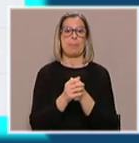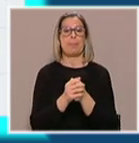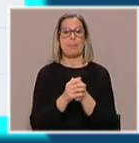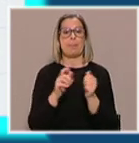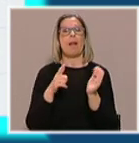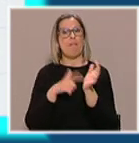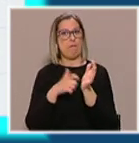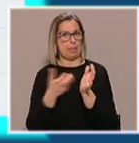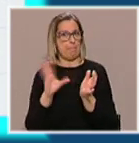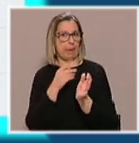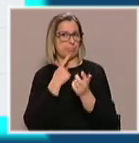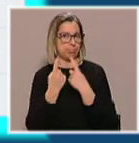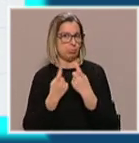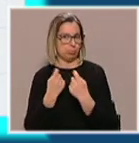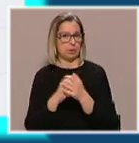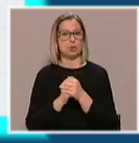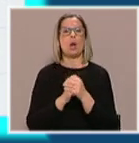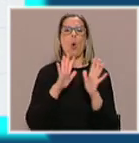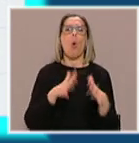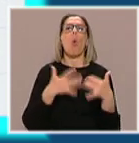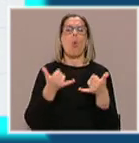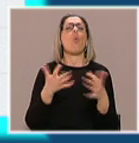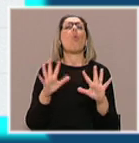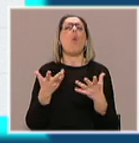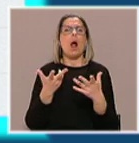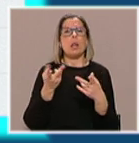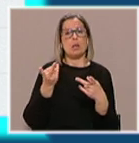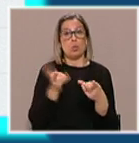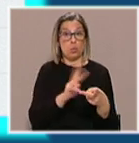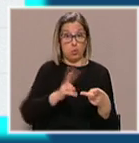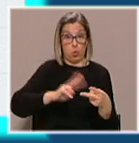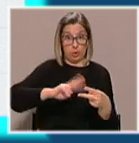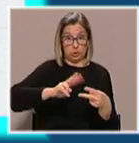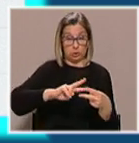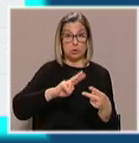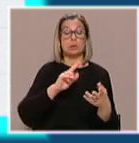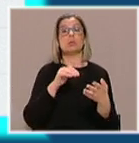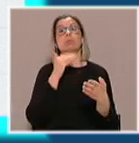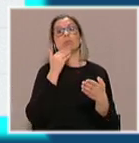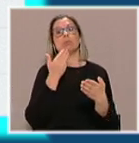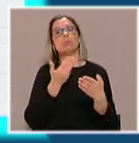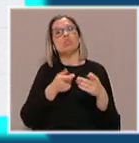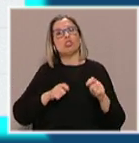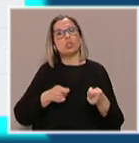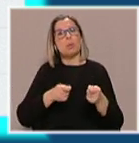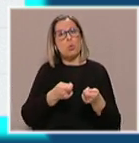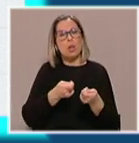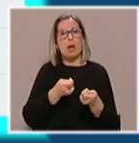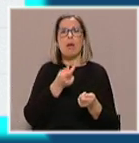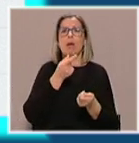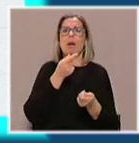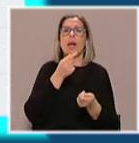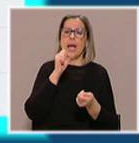4 questões. A próxima. Qual dos sistemas estimula a libertação de